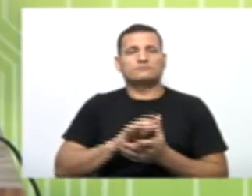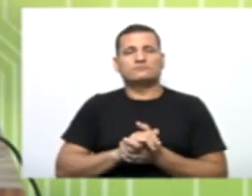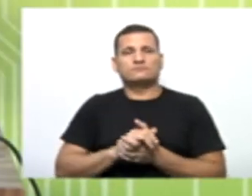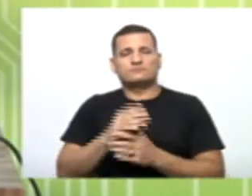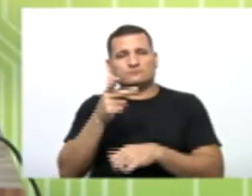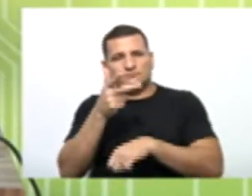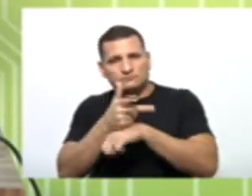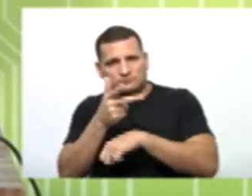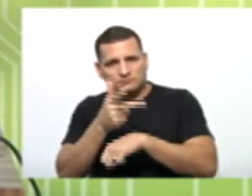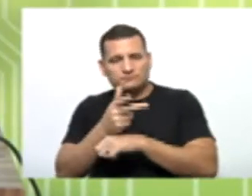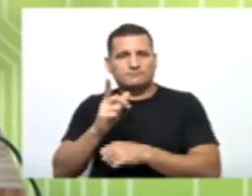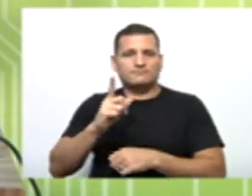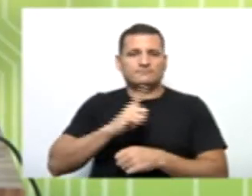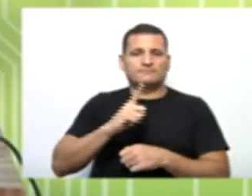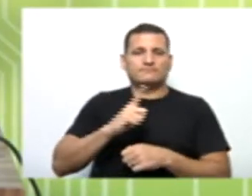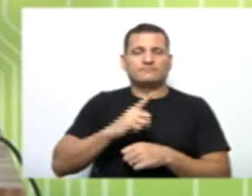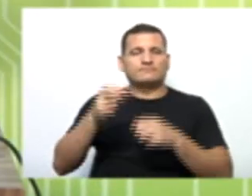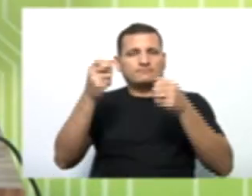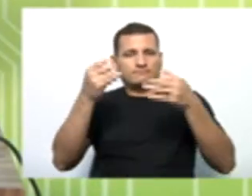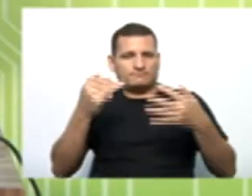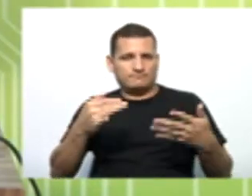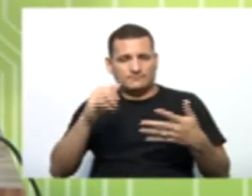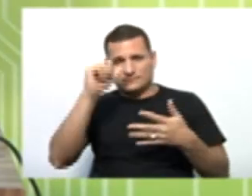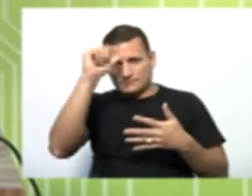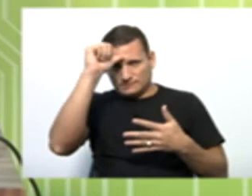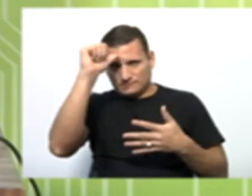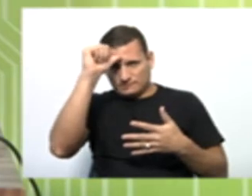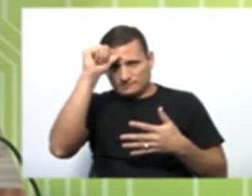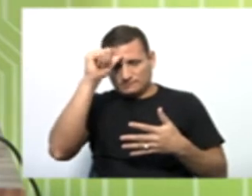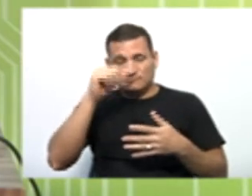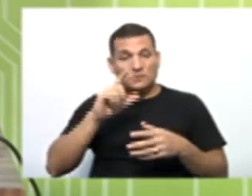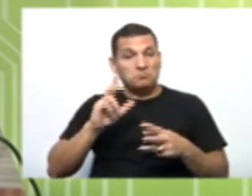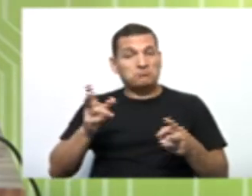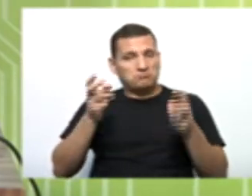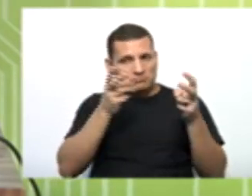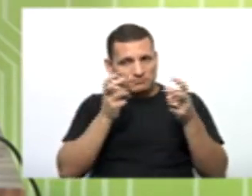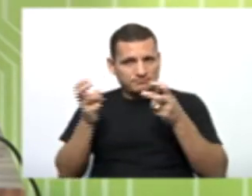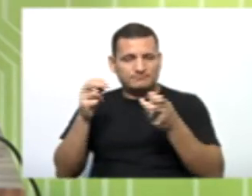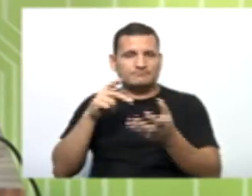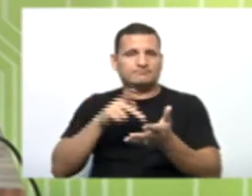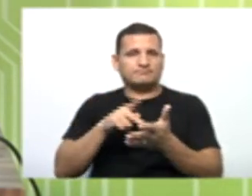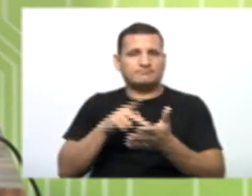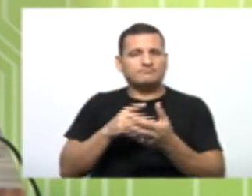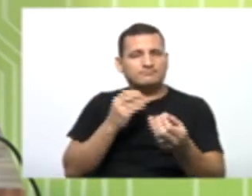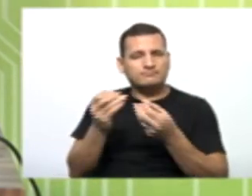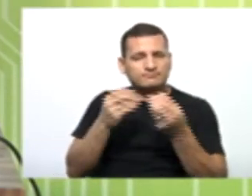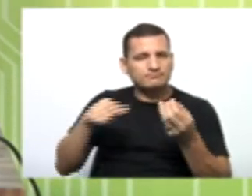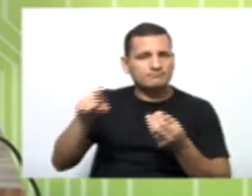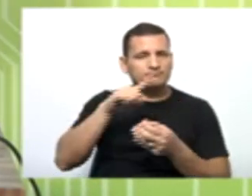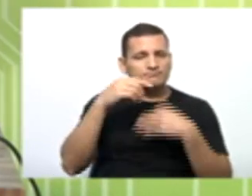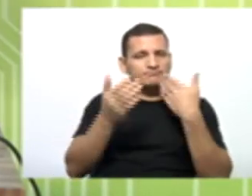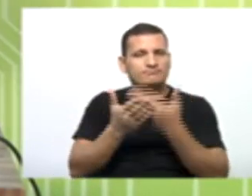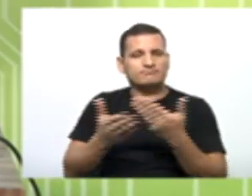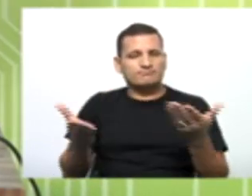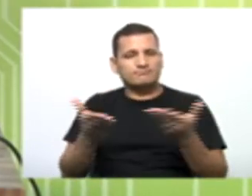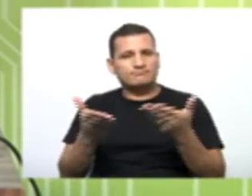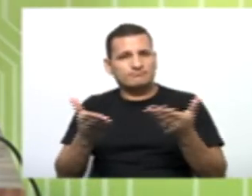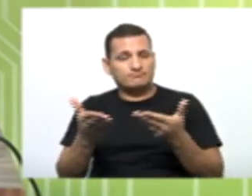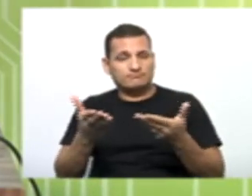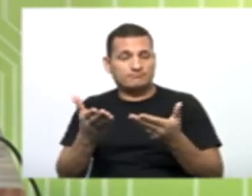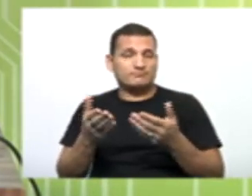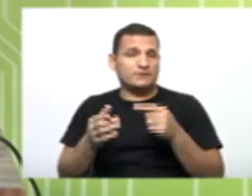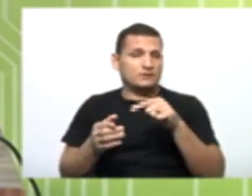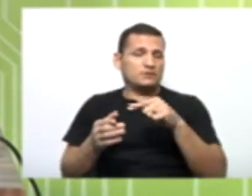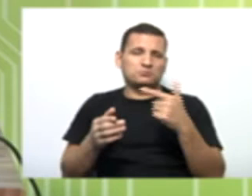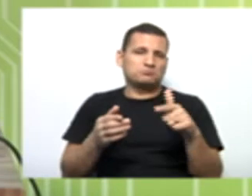nós temos filmes que falam sobre o hinduísmo e a gente percebe realmente o quanto isso, ainda hoje, mesmo que não faça